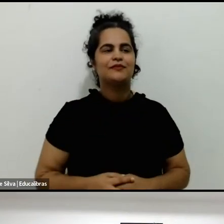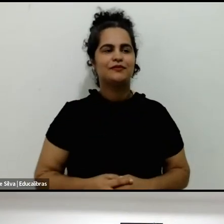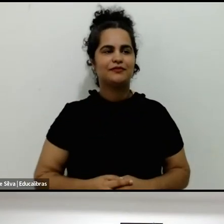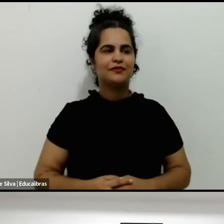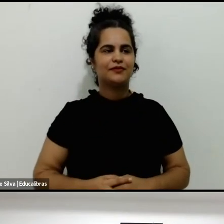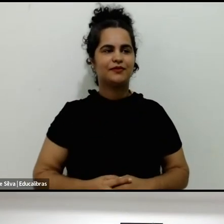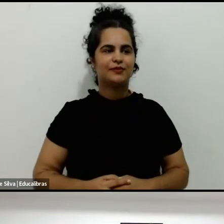Tchau,